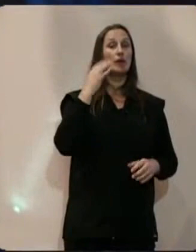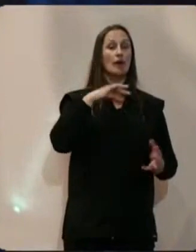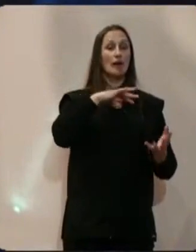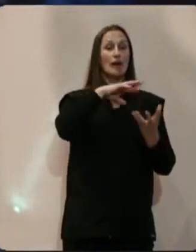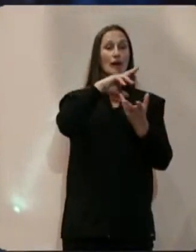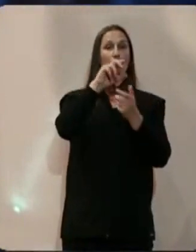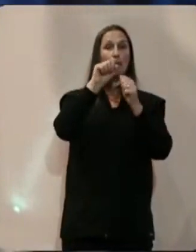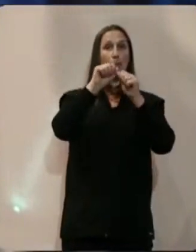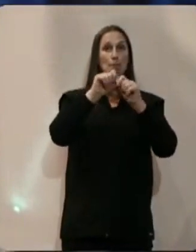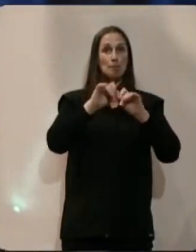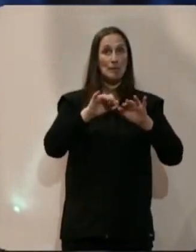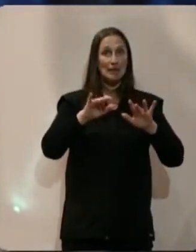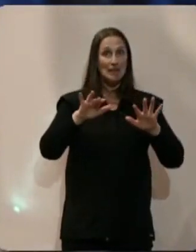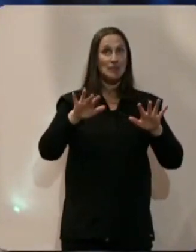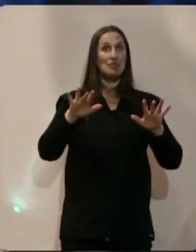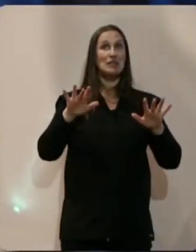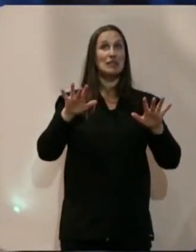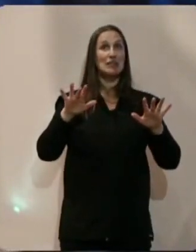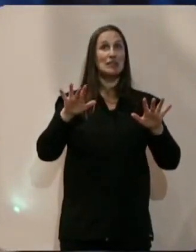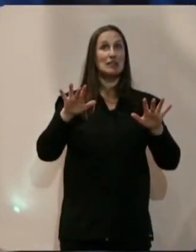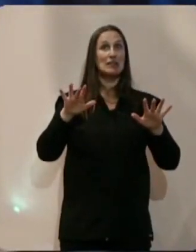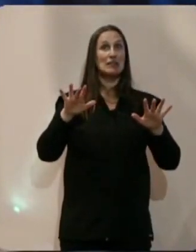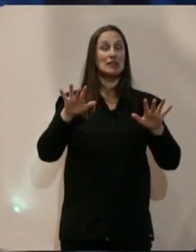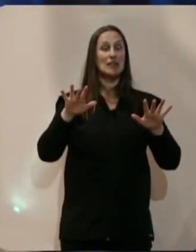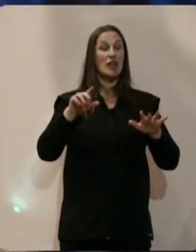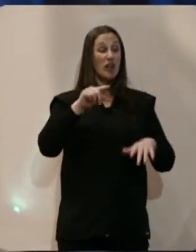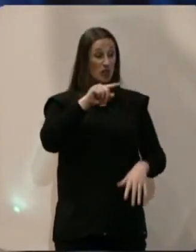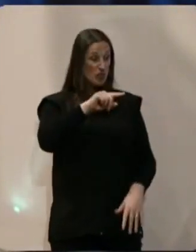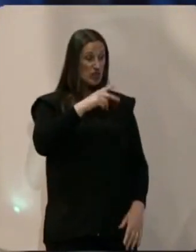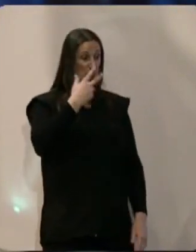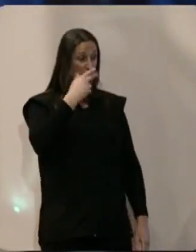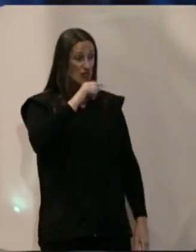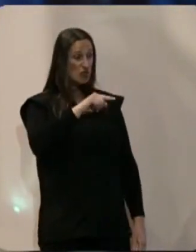Ele diz assim: você acha que você é Deus?